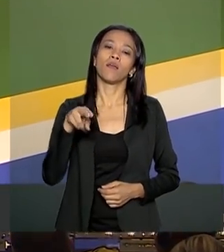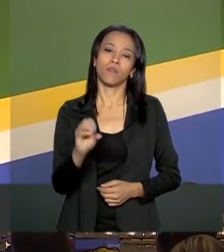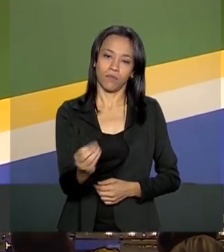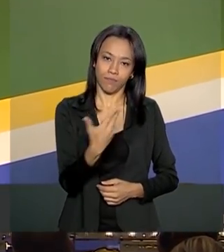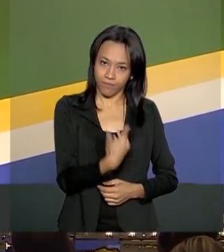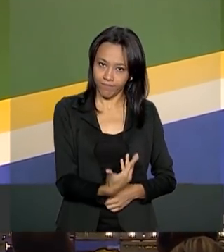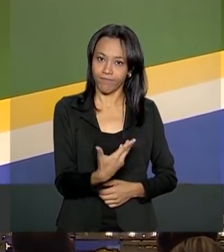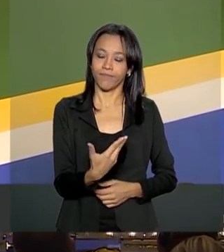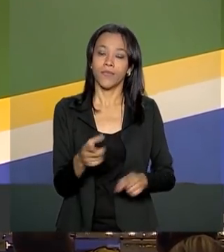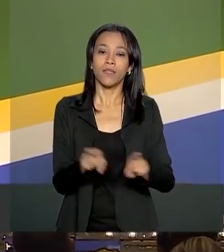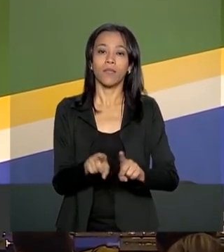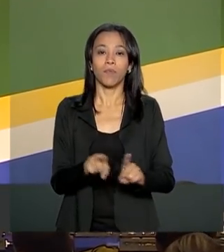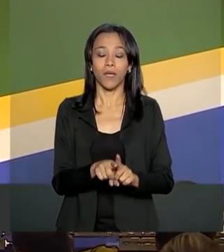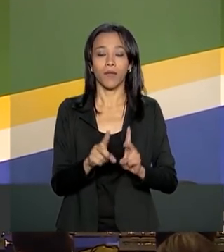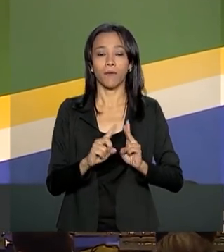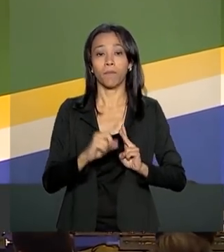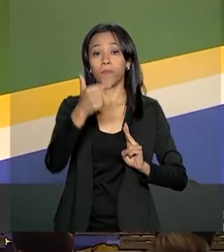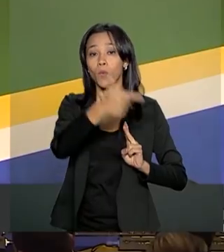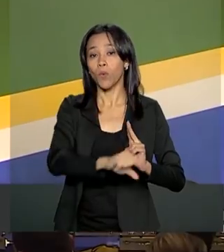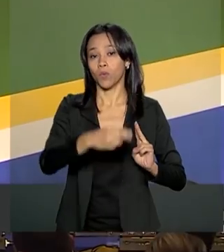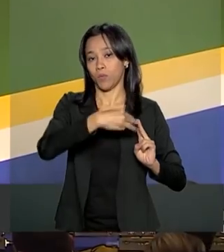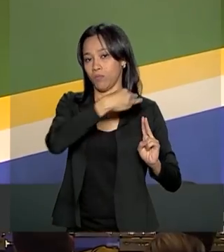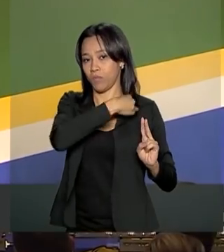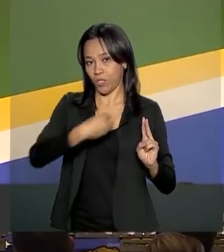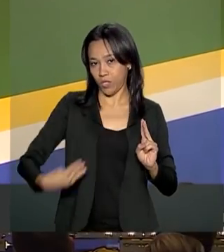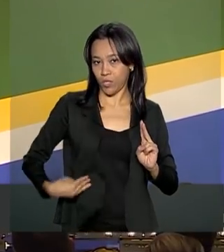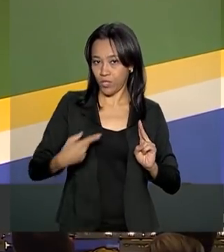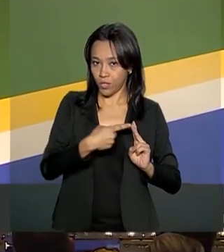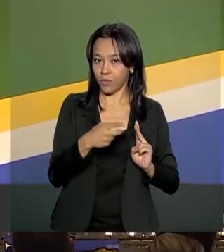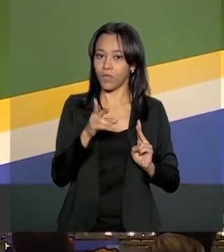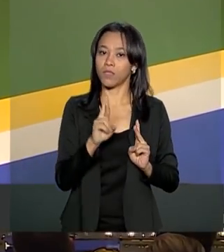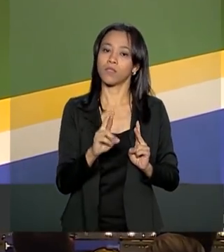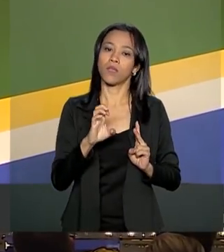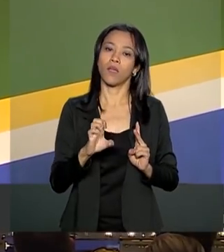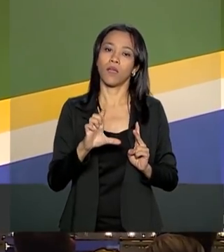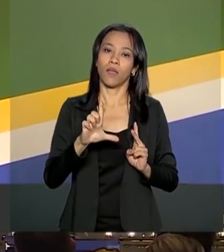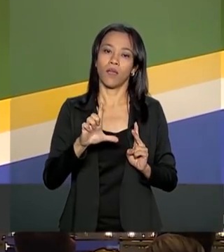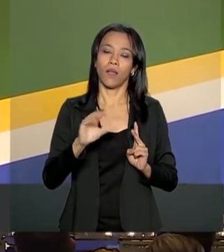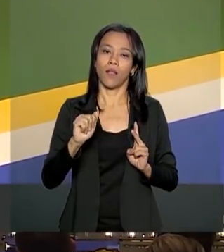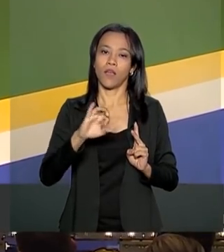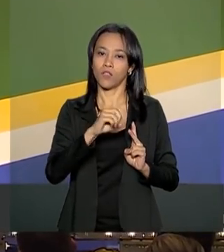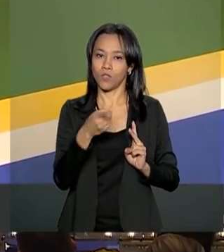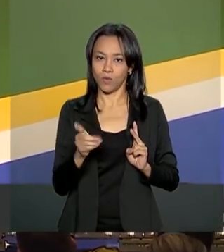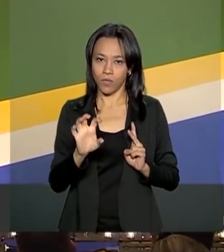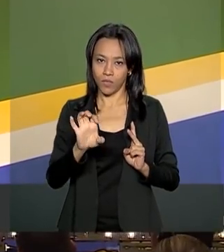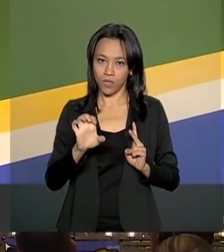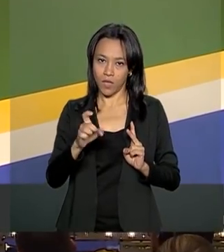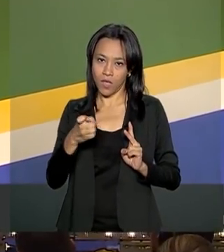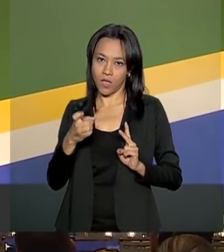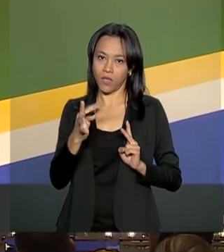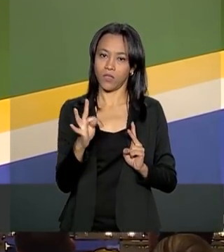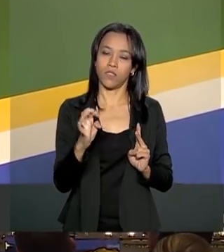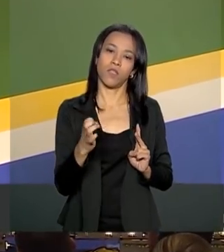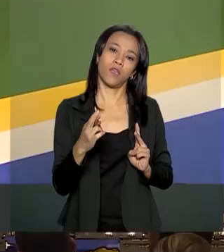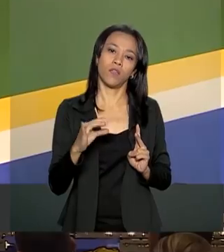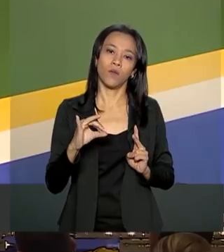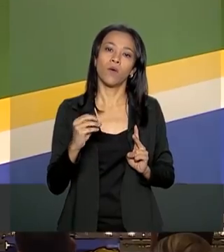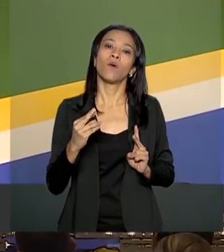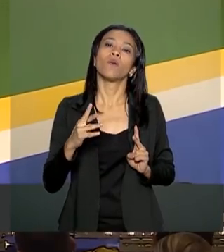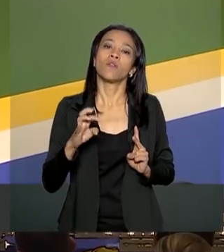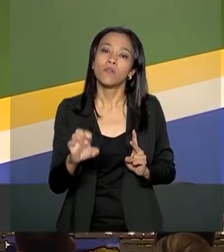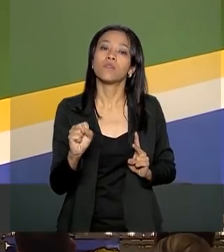E também o nosso querido ministro das Relações Exteriores, que deu uma nova